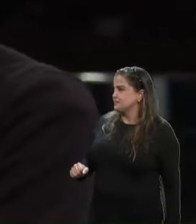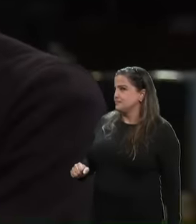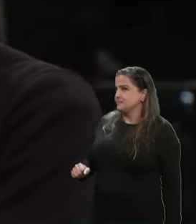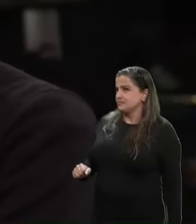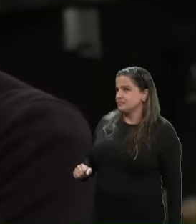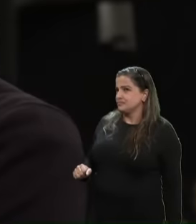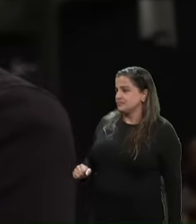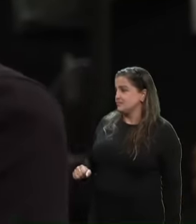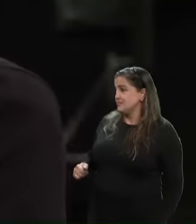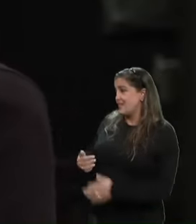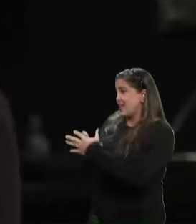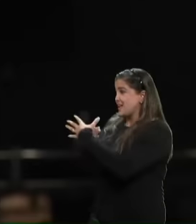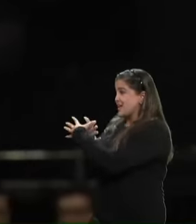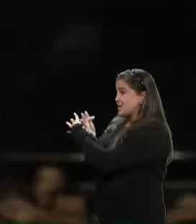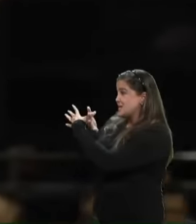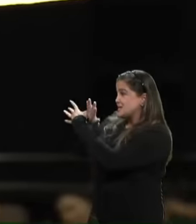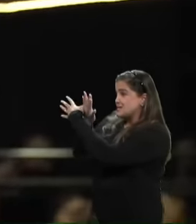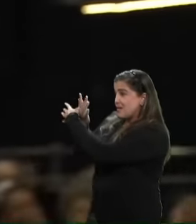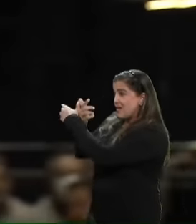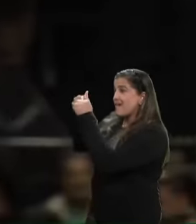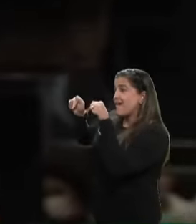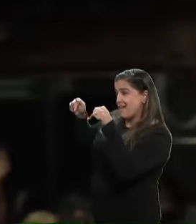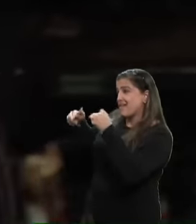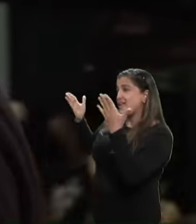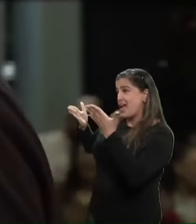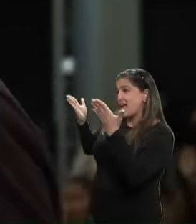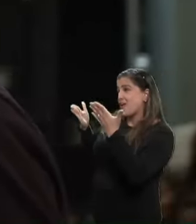esa bomba va a pasar por aquí ahora.